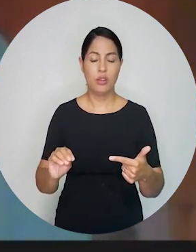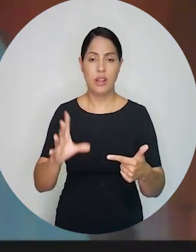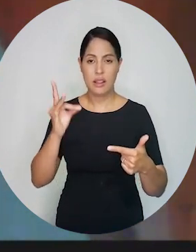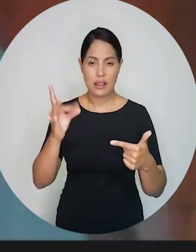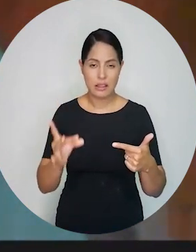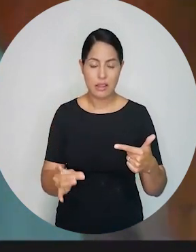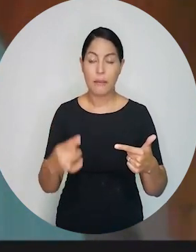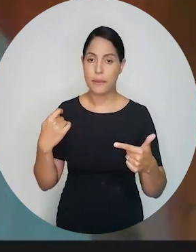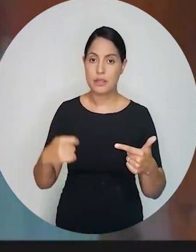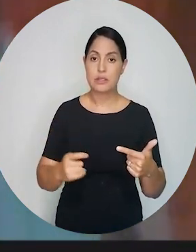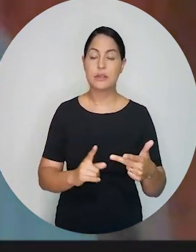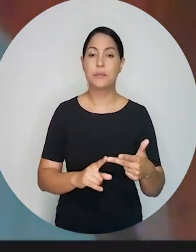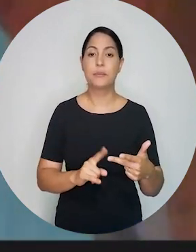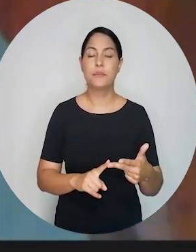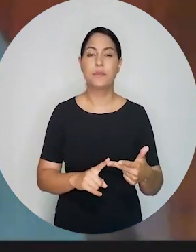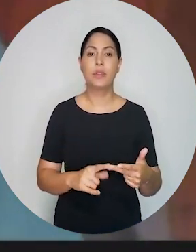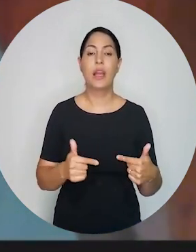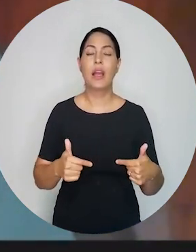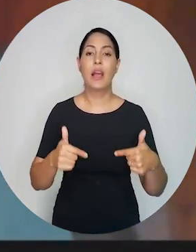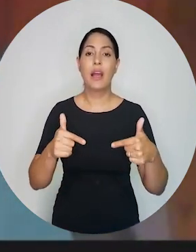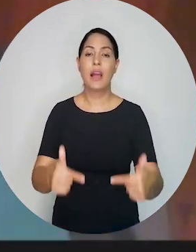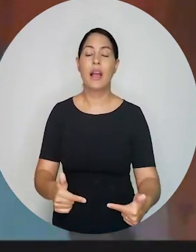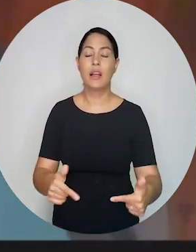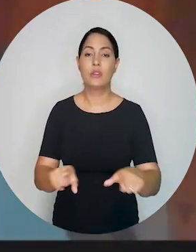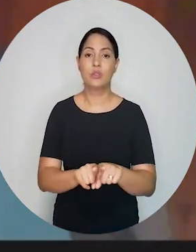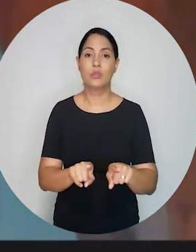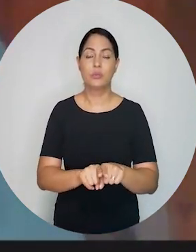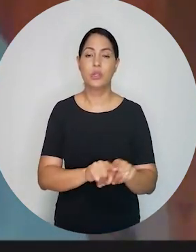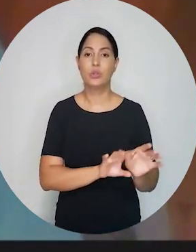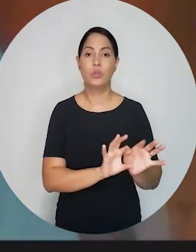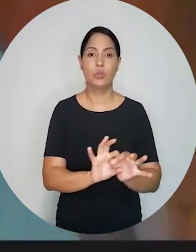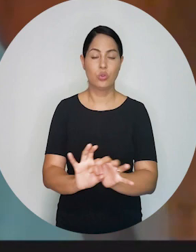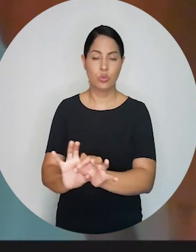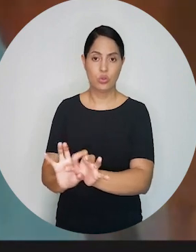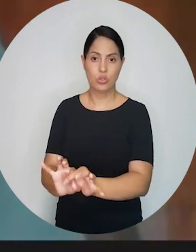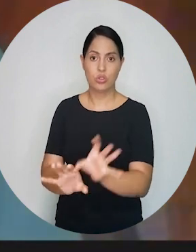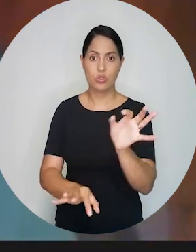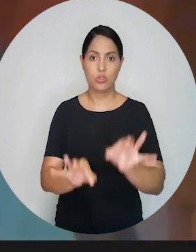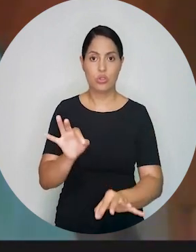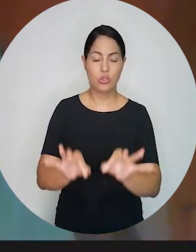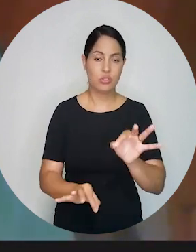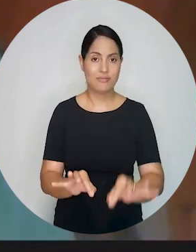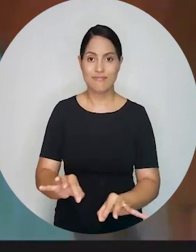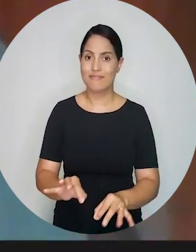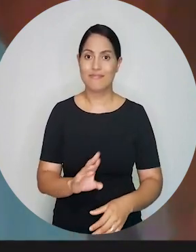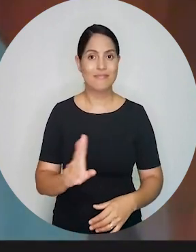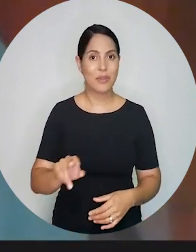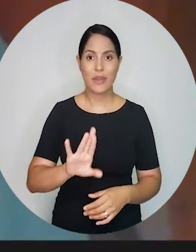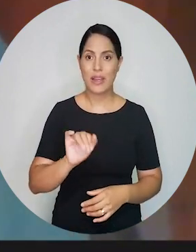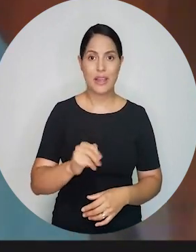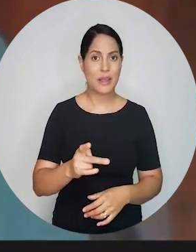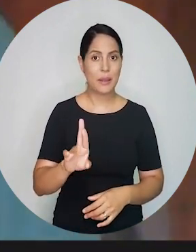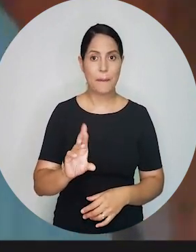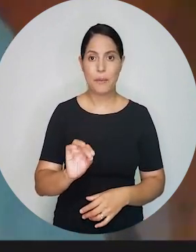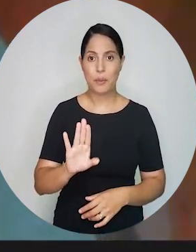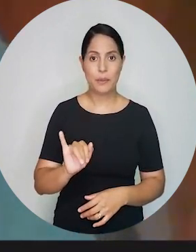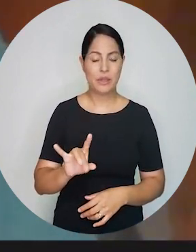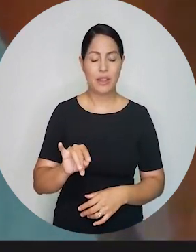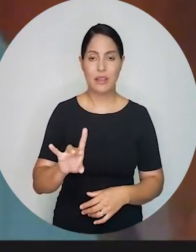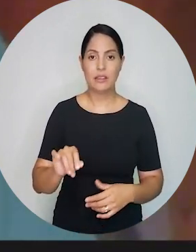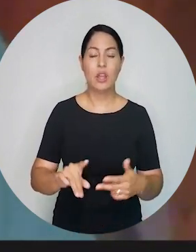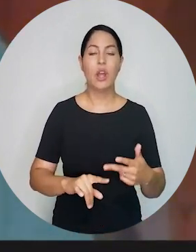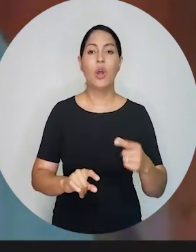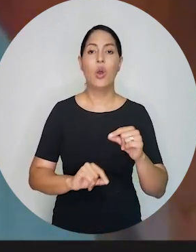não basta o dolo genérico. Atos praticados com base em decisões jurisprudenciais, ainda